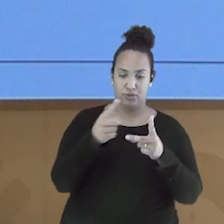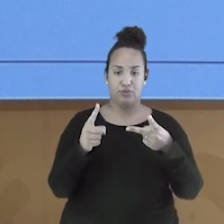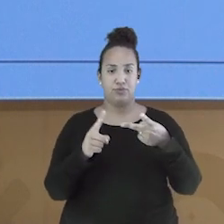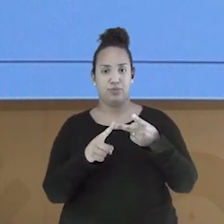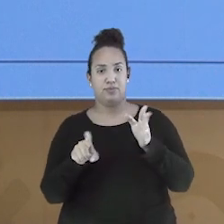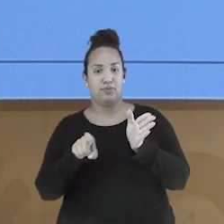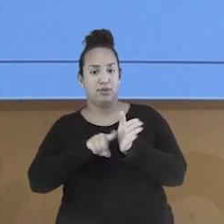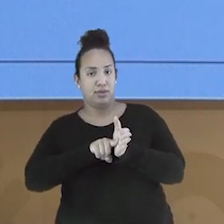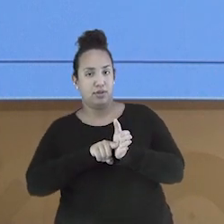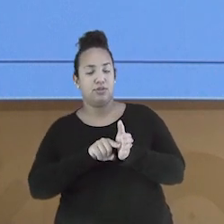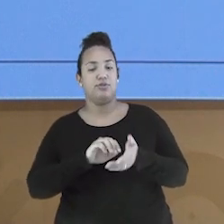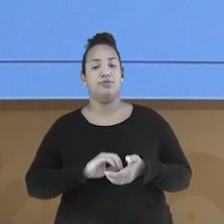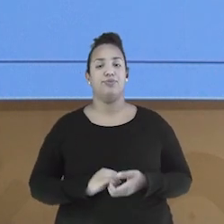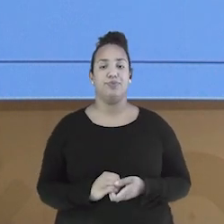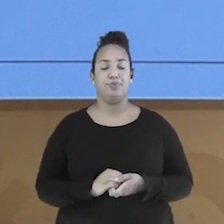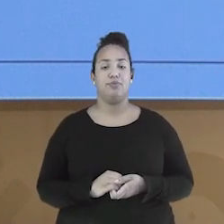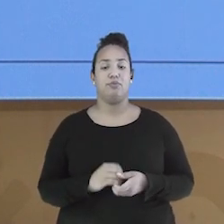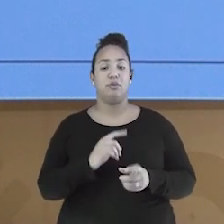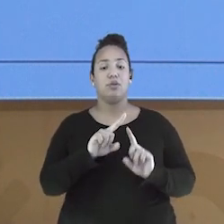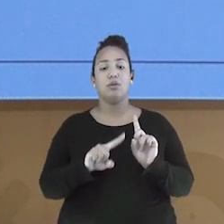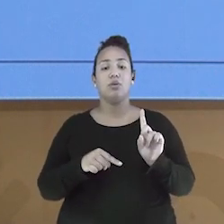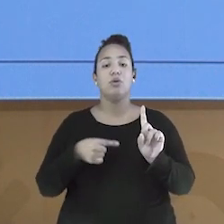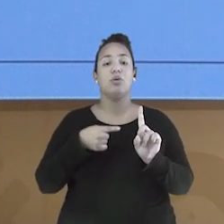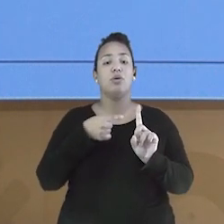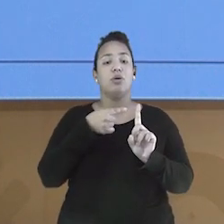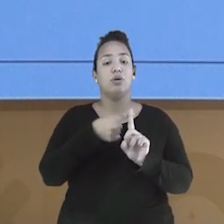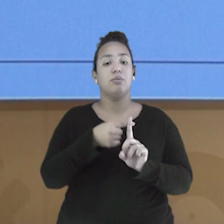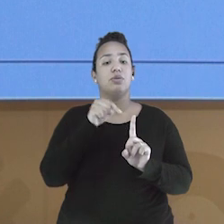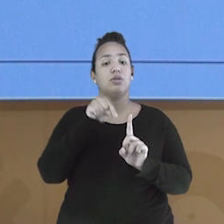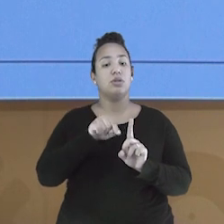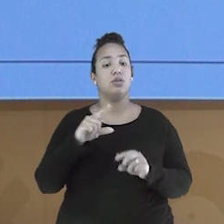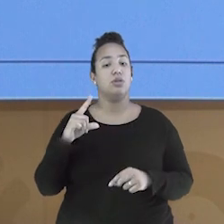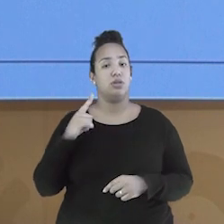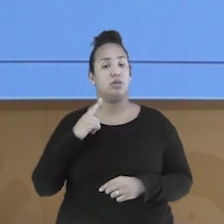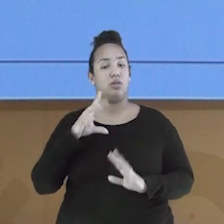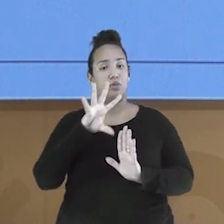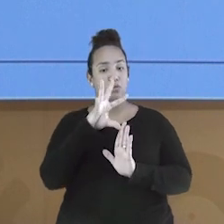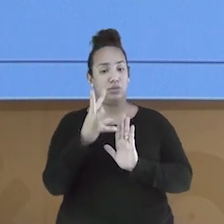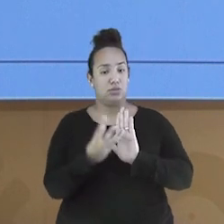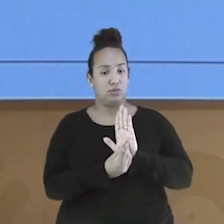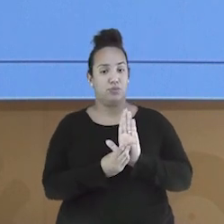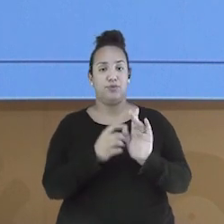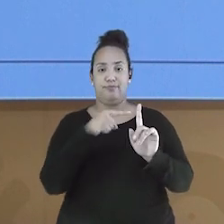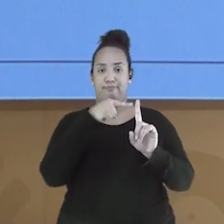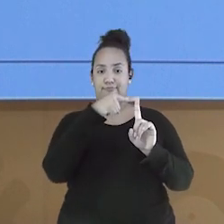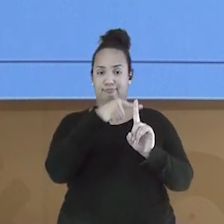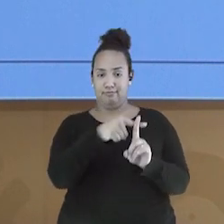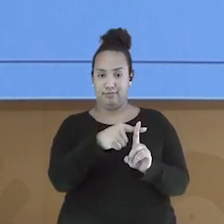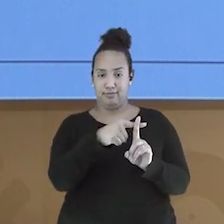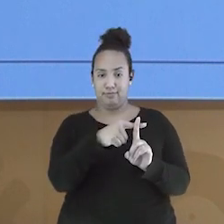negativos. Os números positivos são representados por um sinal de mais na frente,